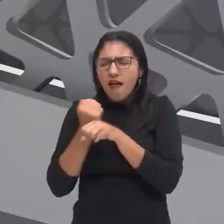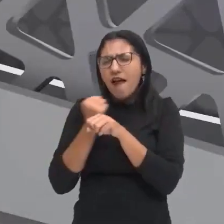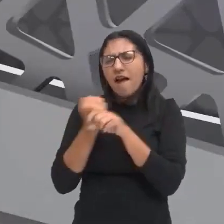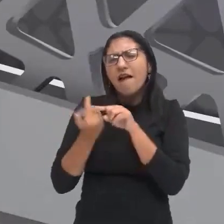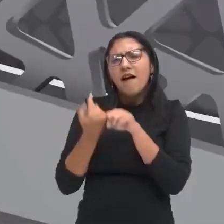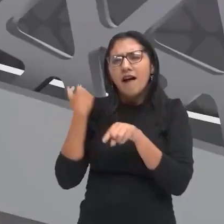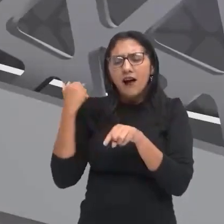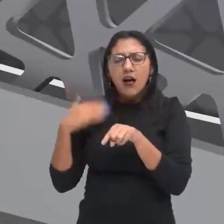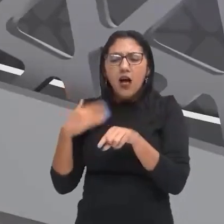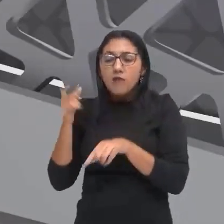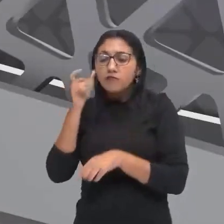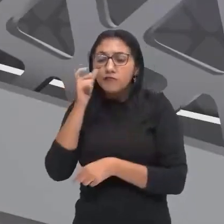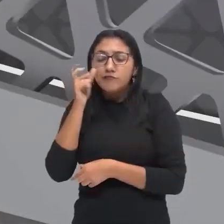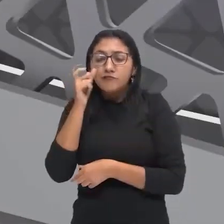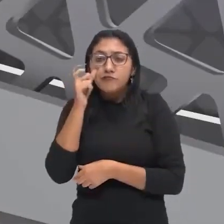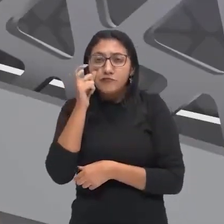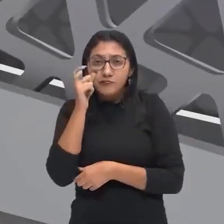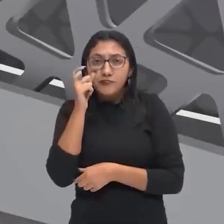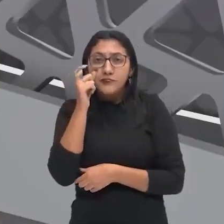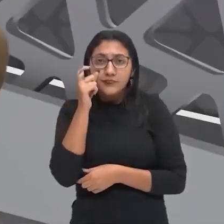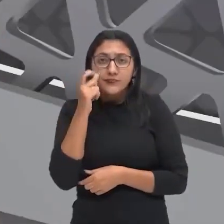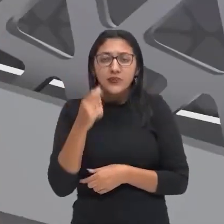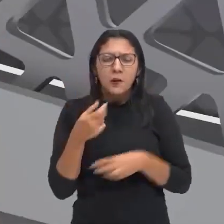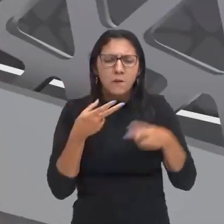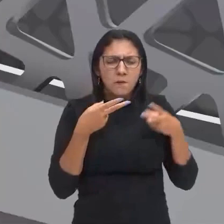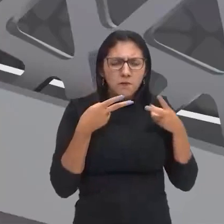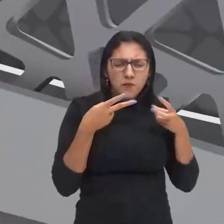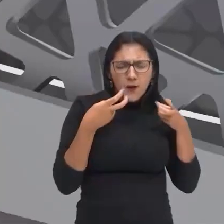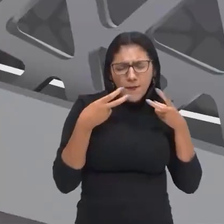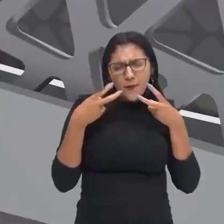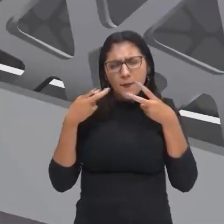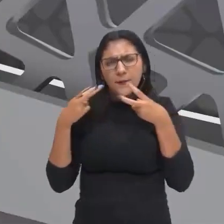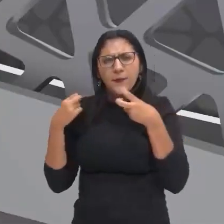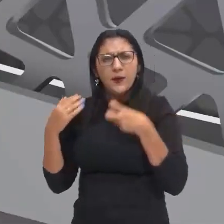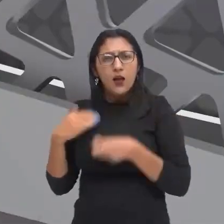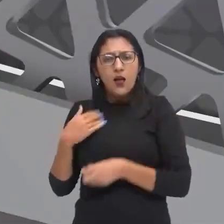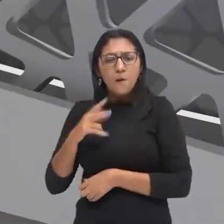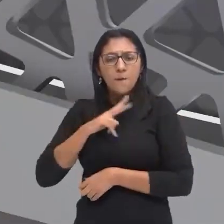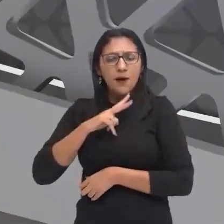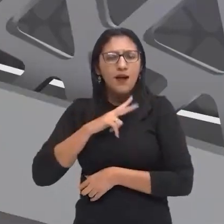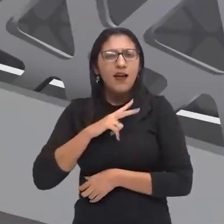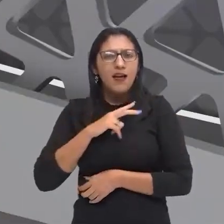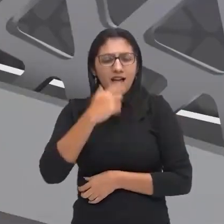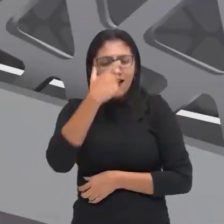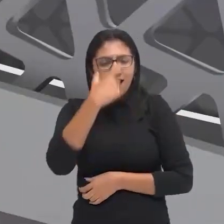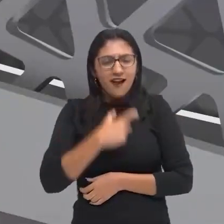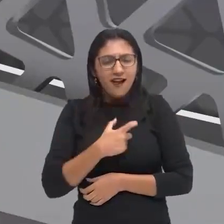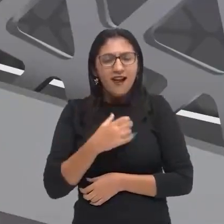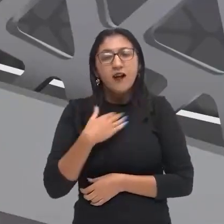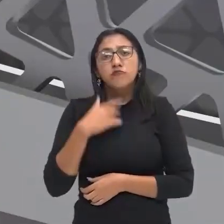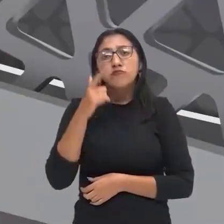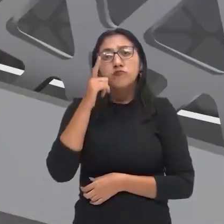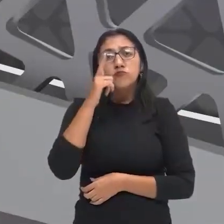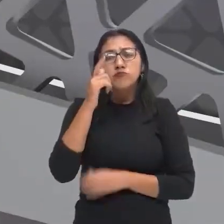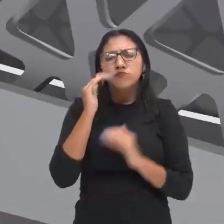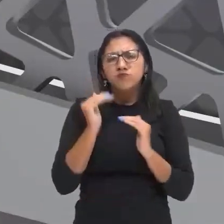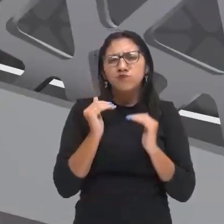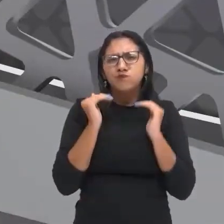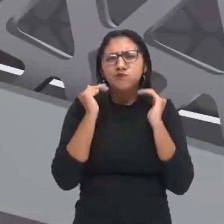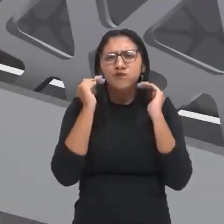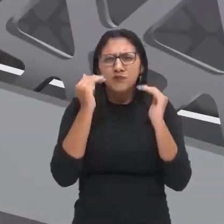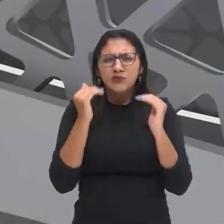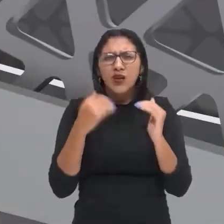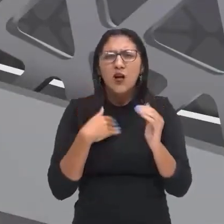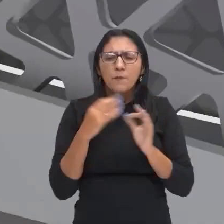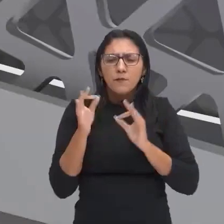tempo. E observando essas habilidades, aquilo que me interessava, foi que eu fortaleci cada vez mais o